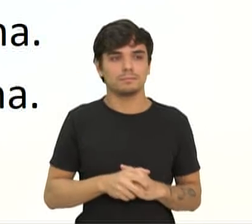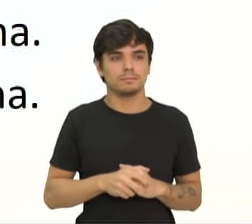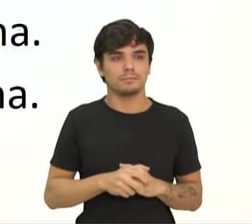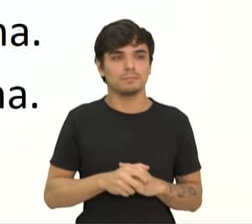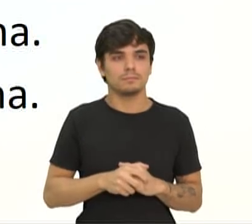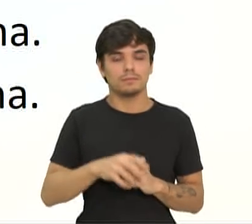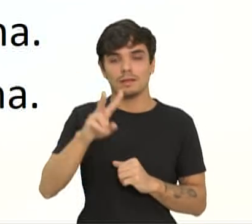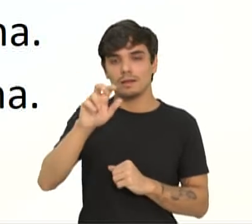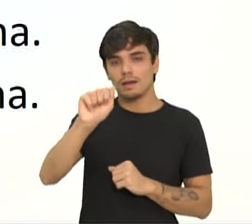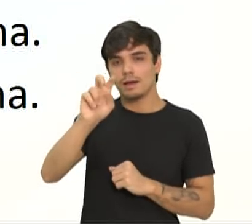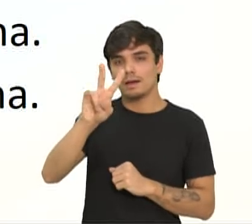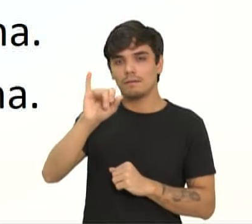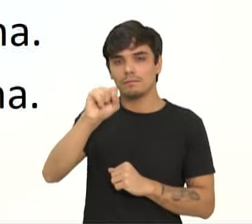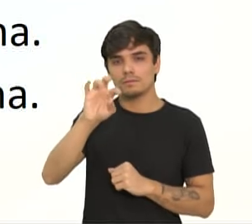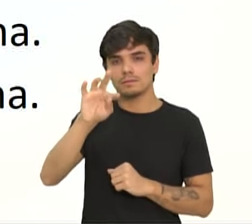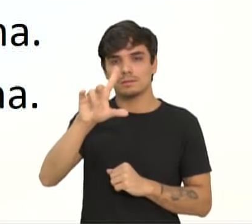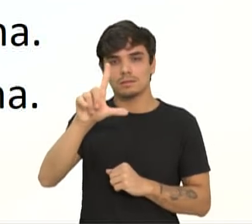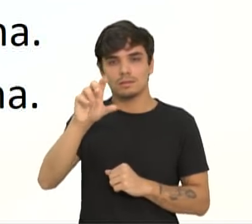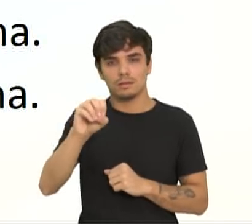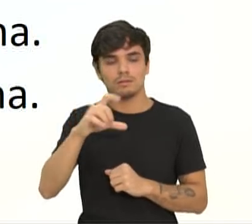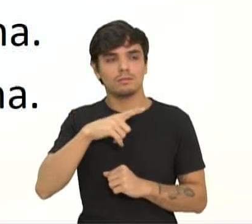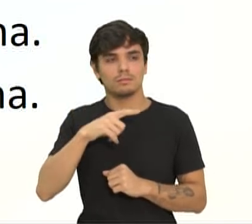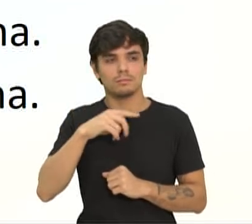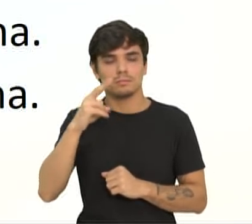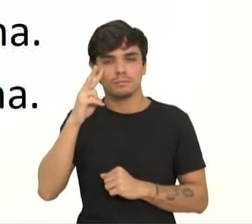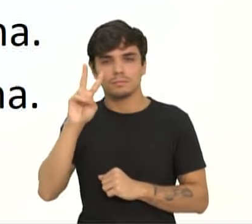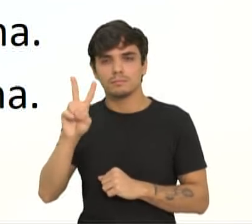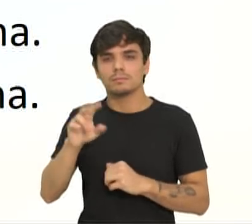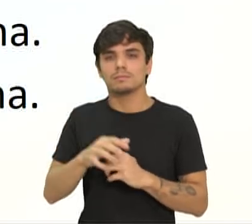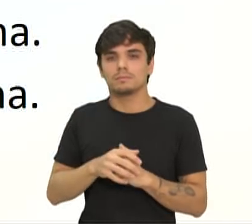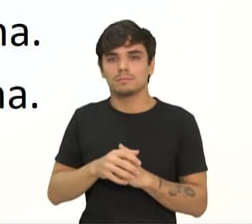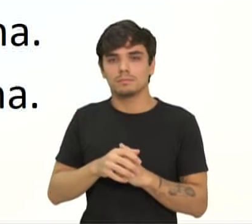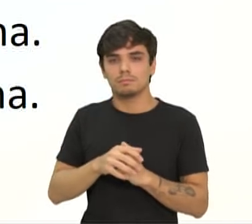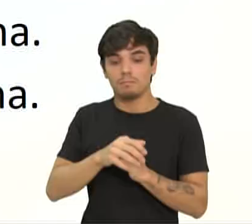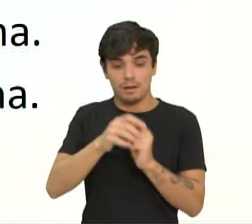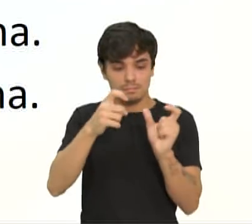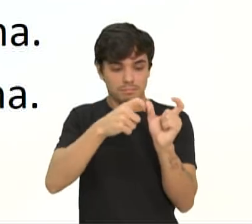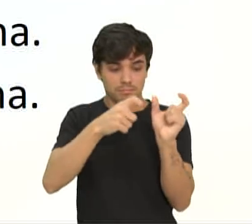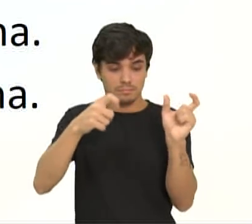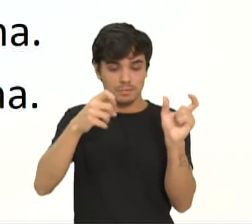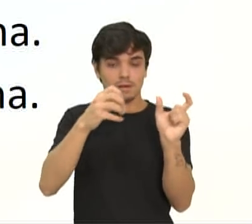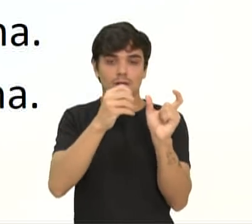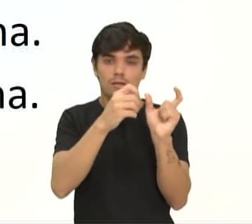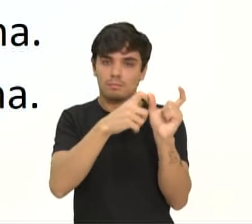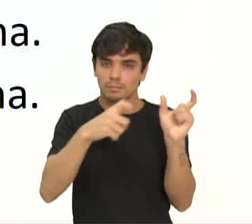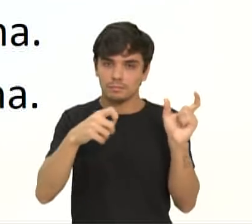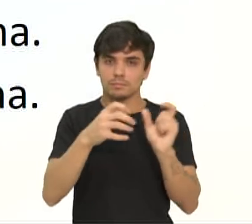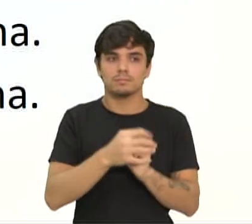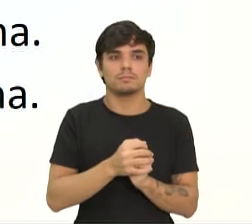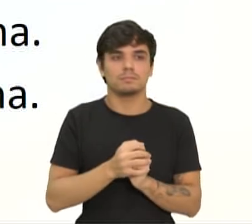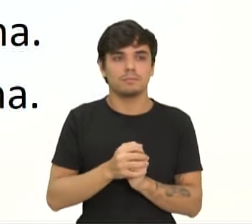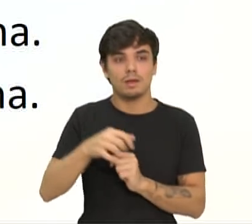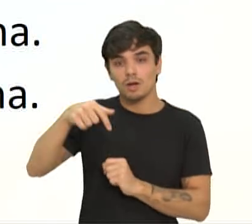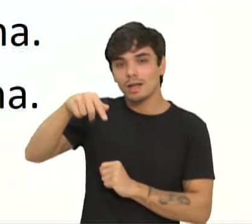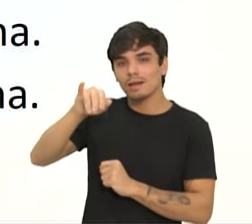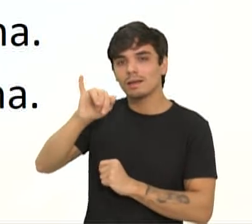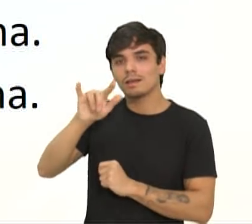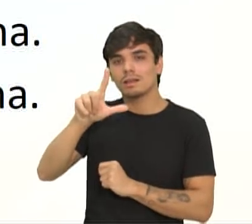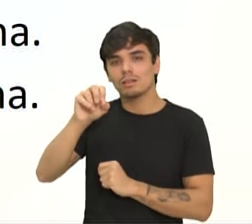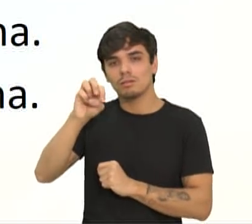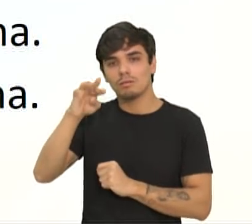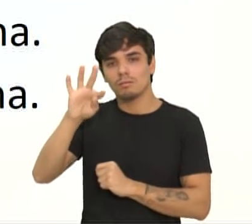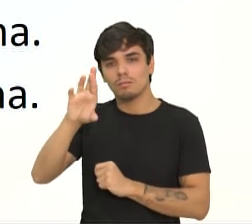nós temos em avista uma palavra oxítona. Já em quilômetros, nós temos uma